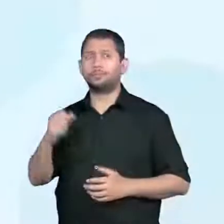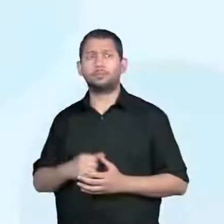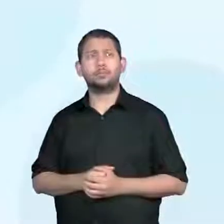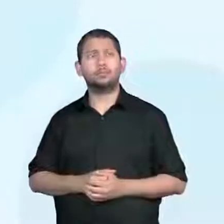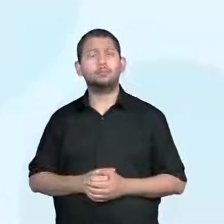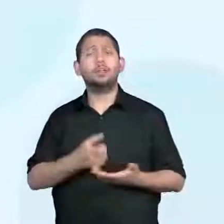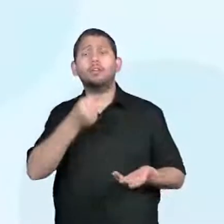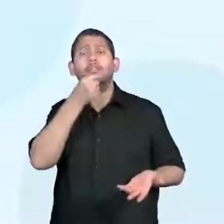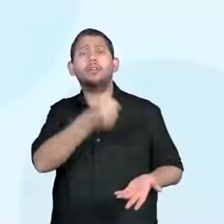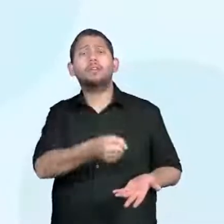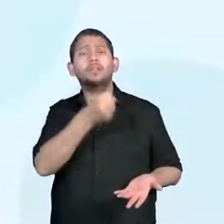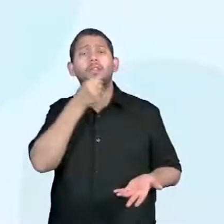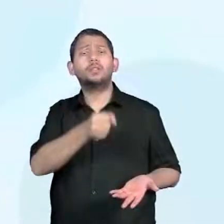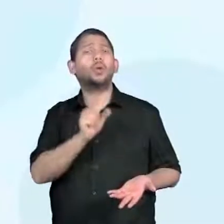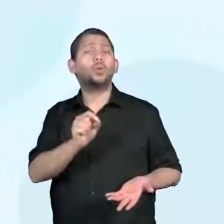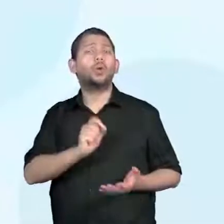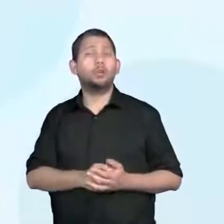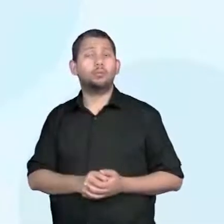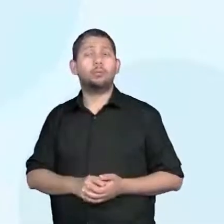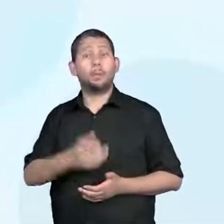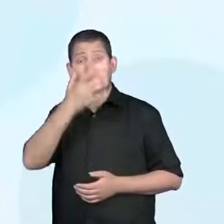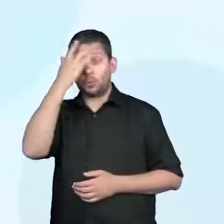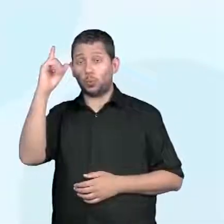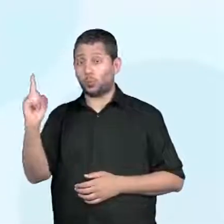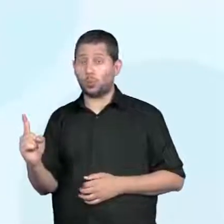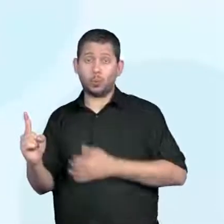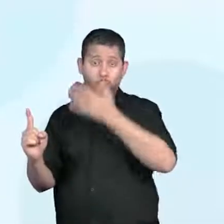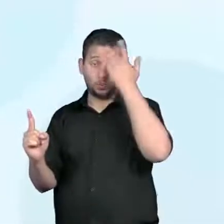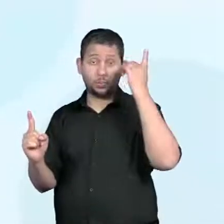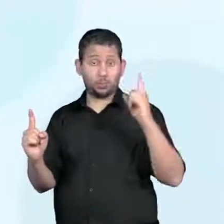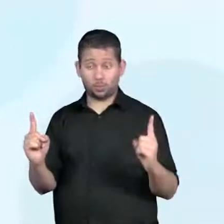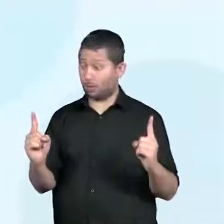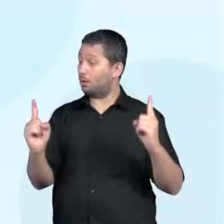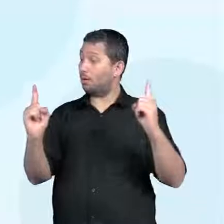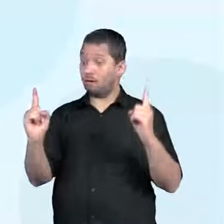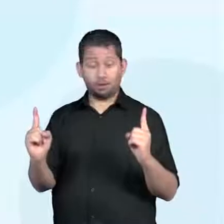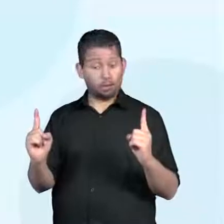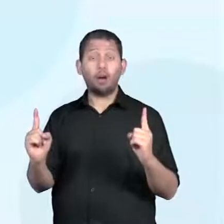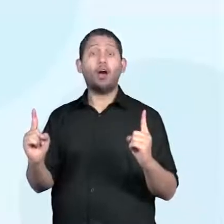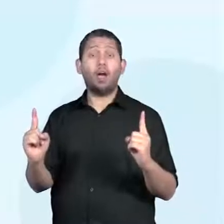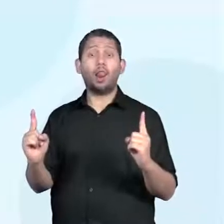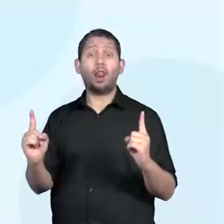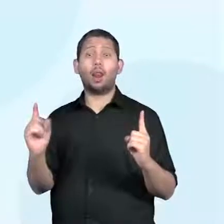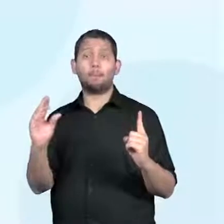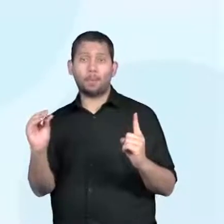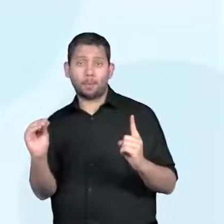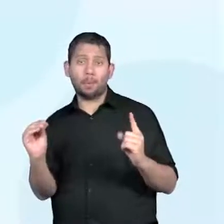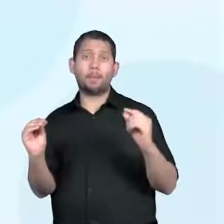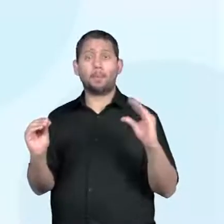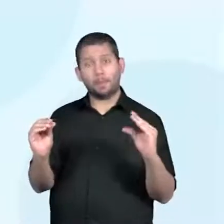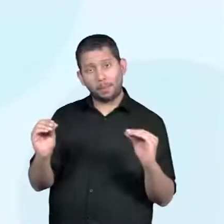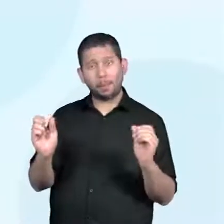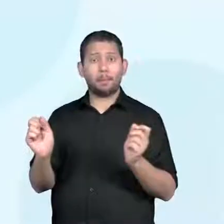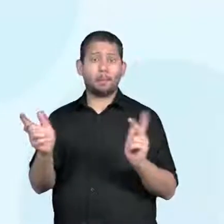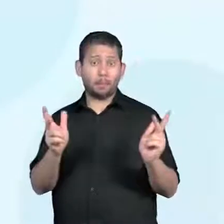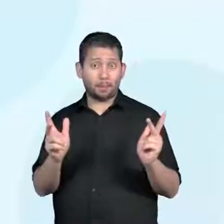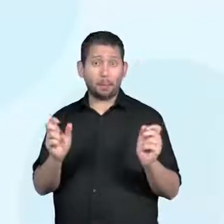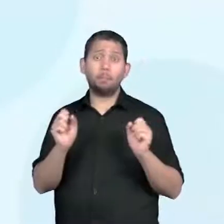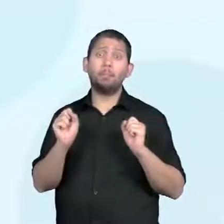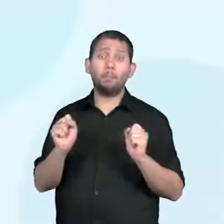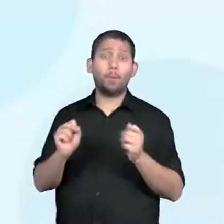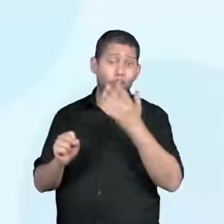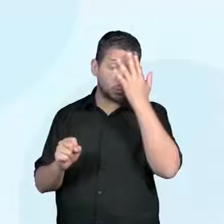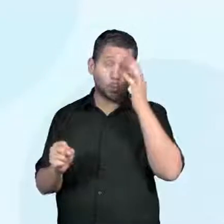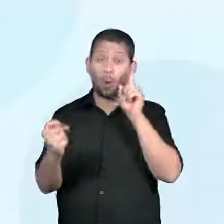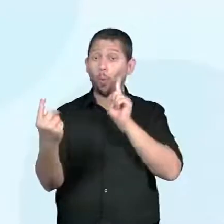é a entrevista? É o diálogo entre duas ou mais pessoas, podendo ser individual ou em grupo. Tem